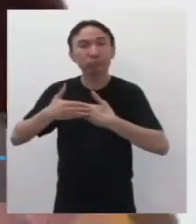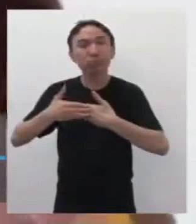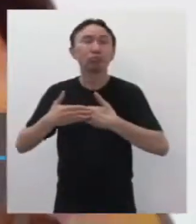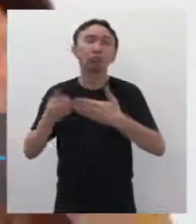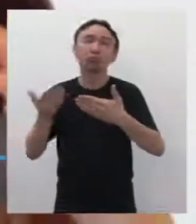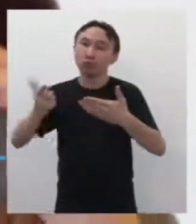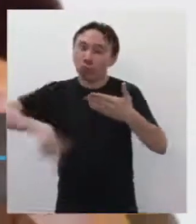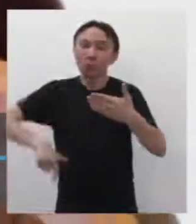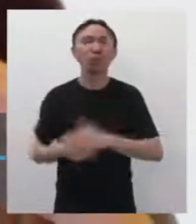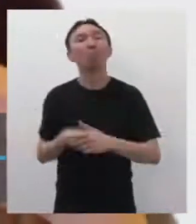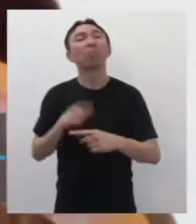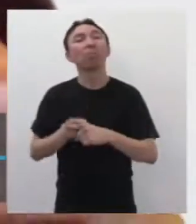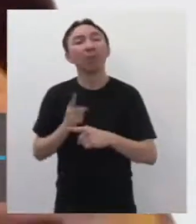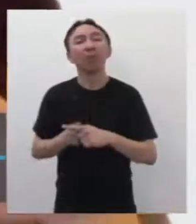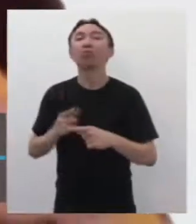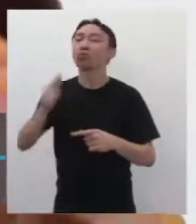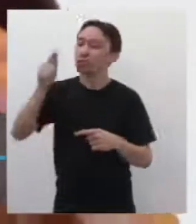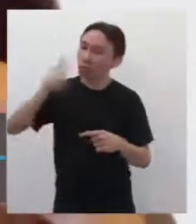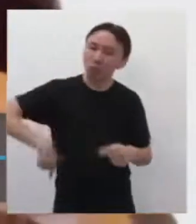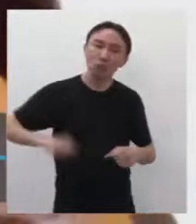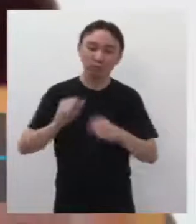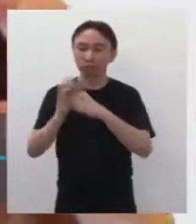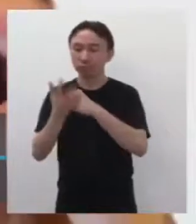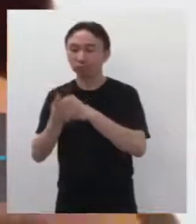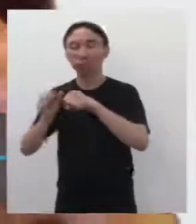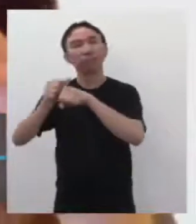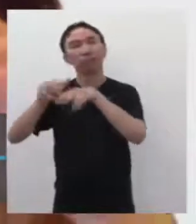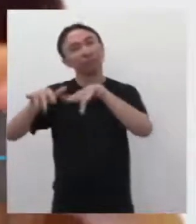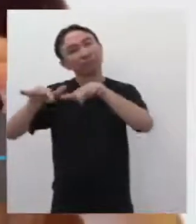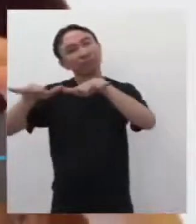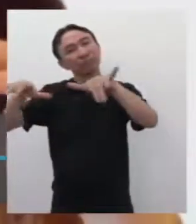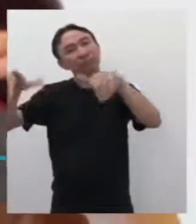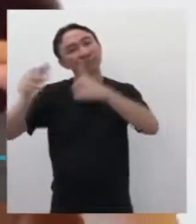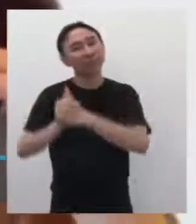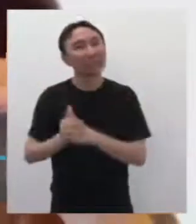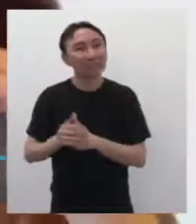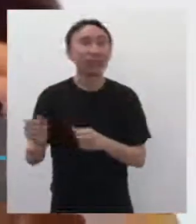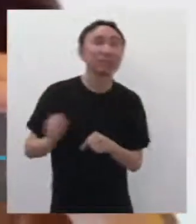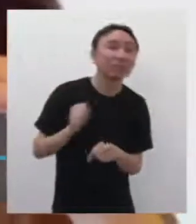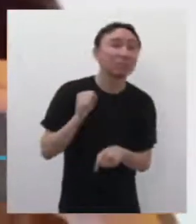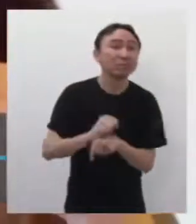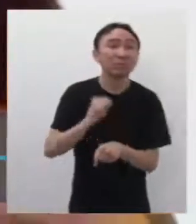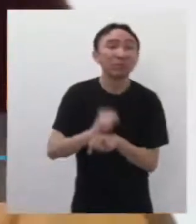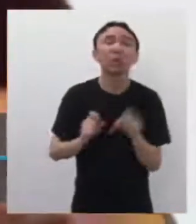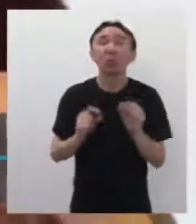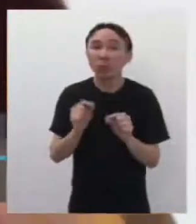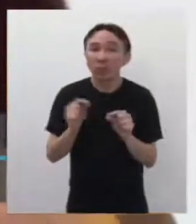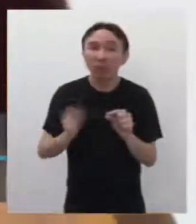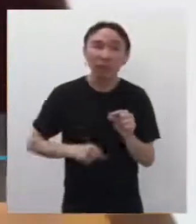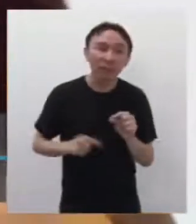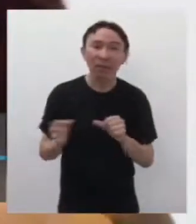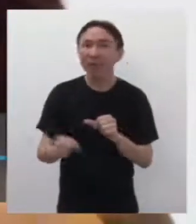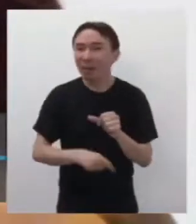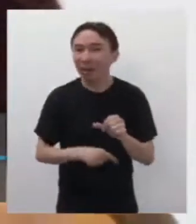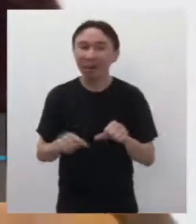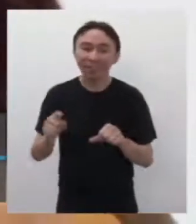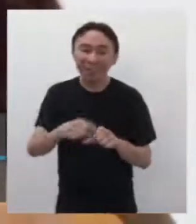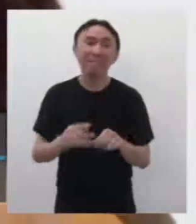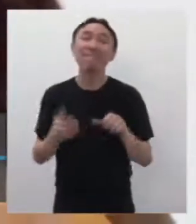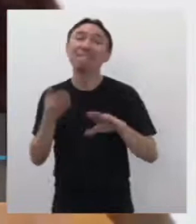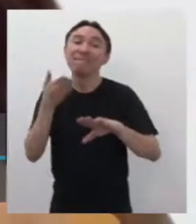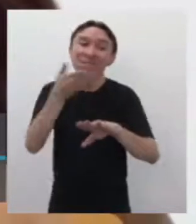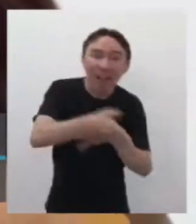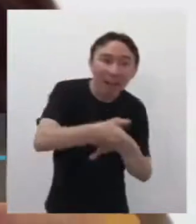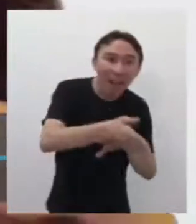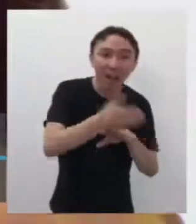Covid, tudo mais. Então, a expectativa é que a gente fique alternando esses momentos de ensino presencial, ensino híbrido. E